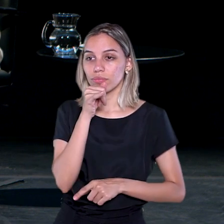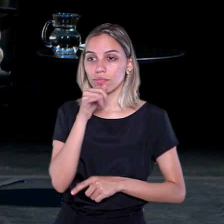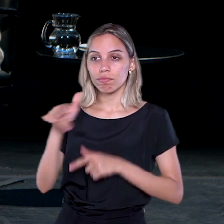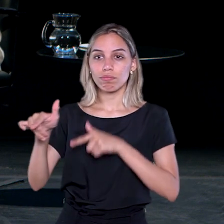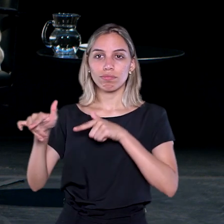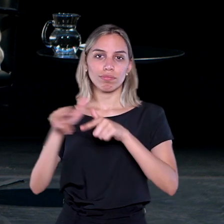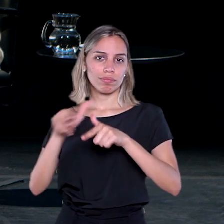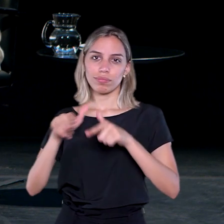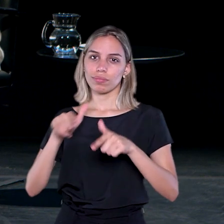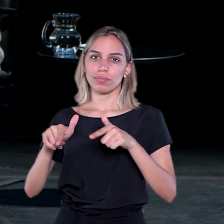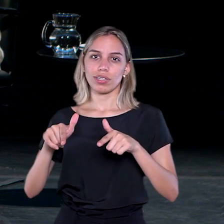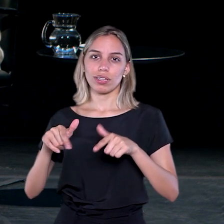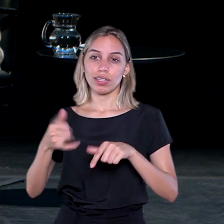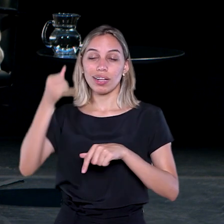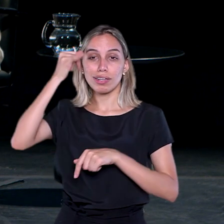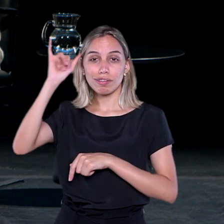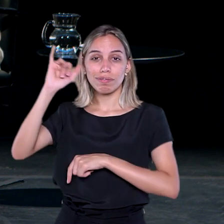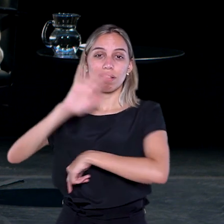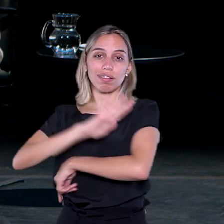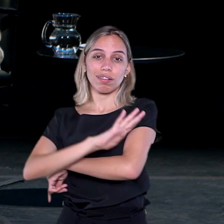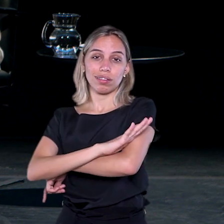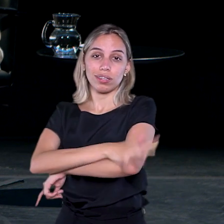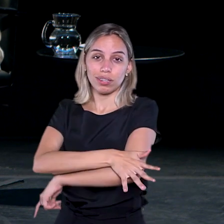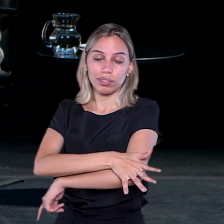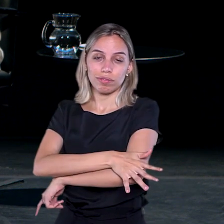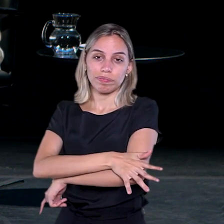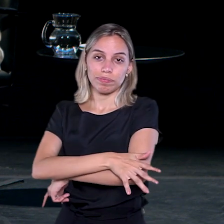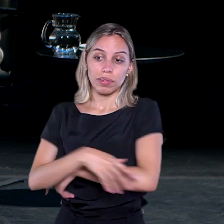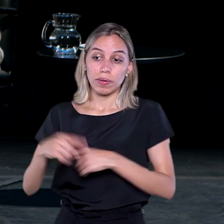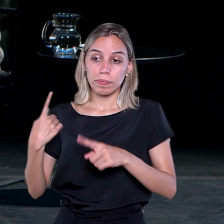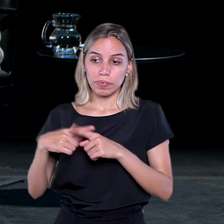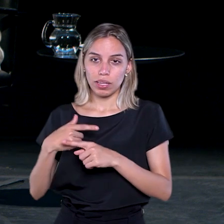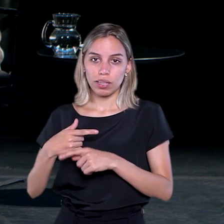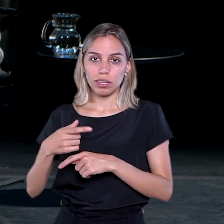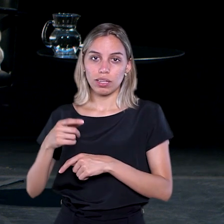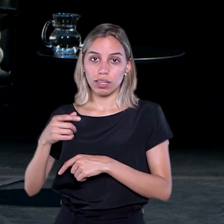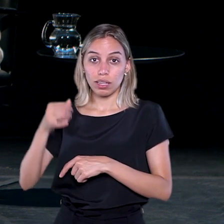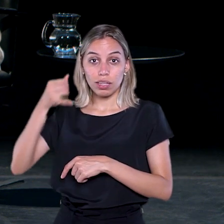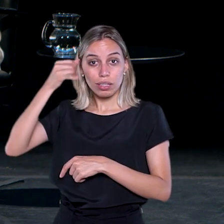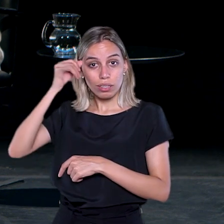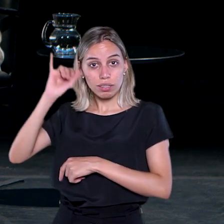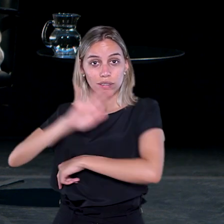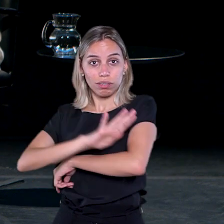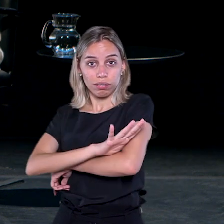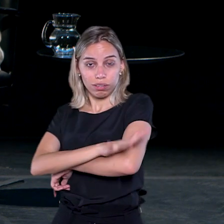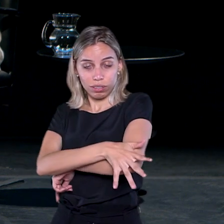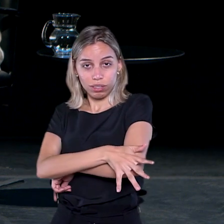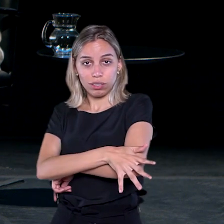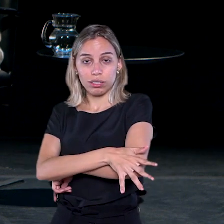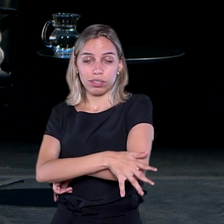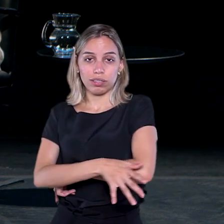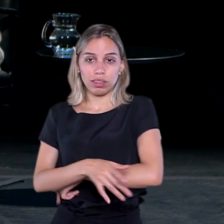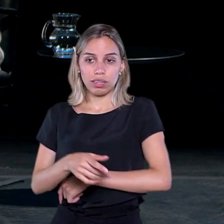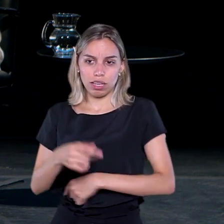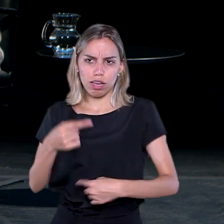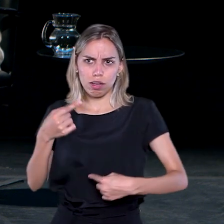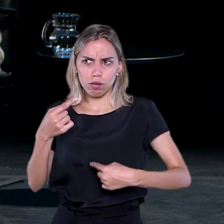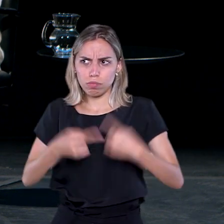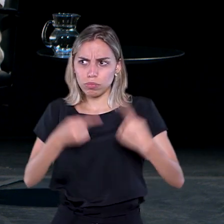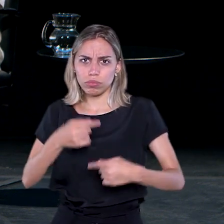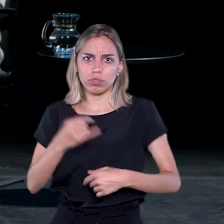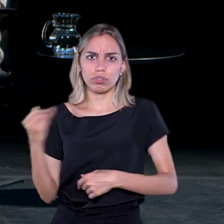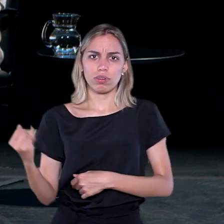Né? Eu não sei como é que a gente impõe esse letramento a uma branquitude acrítica, mas, enfim, vamos tentar contar com a branquitude crítica